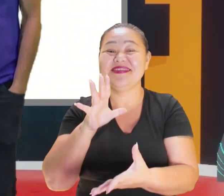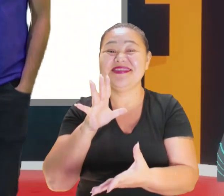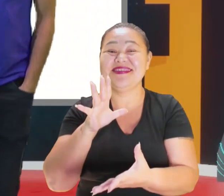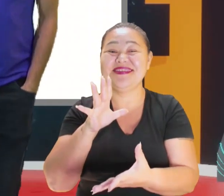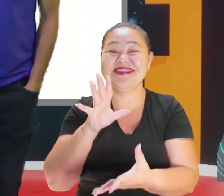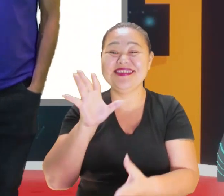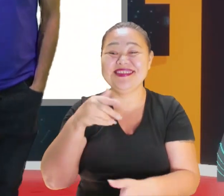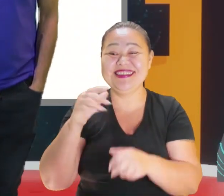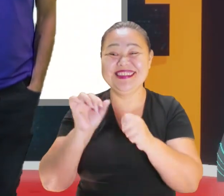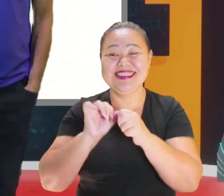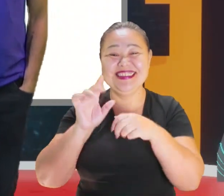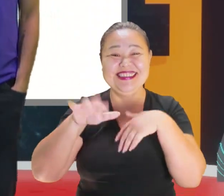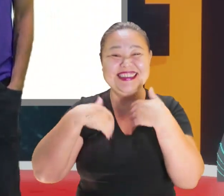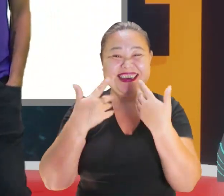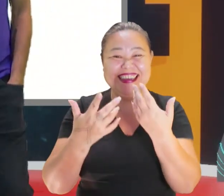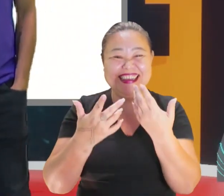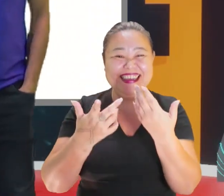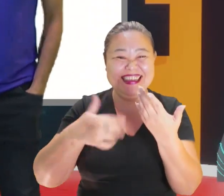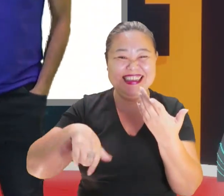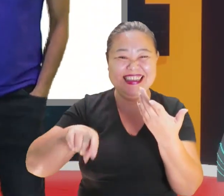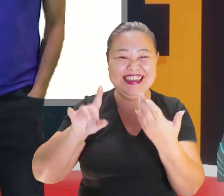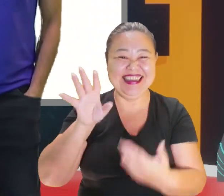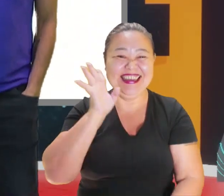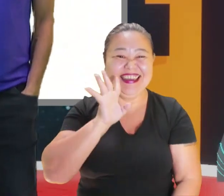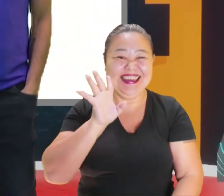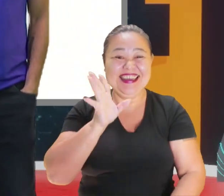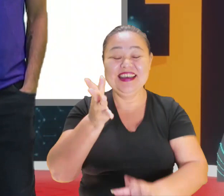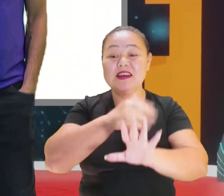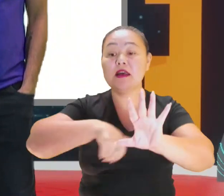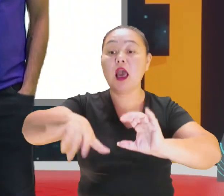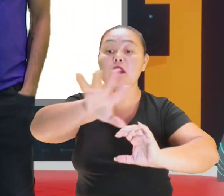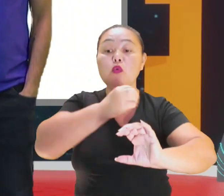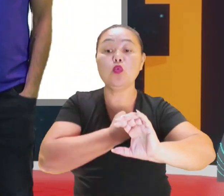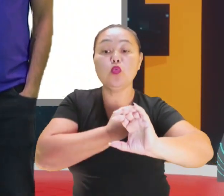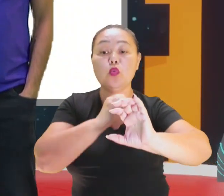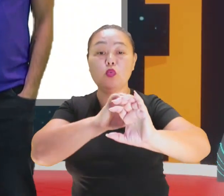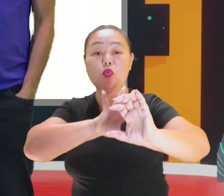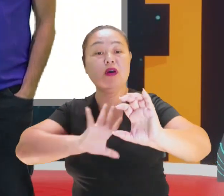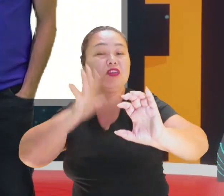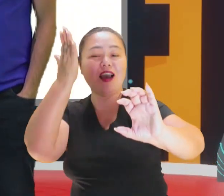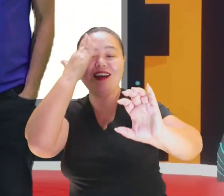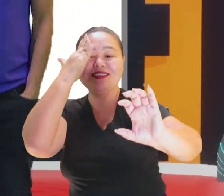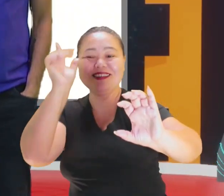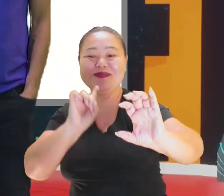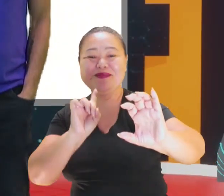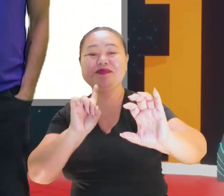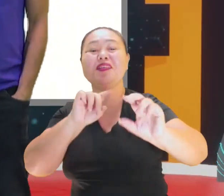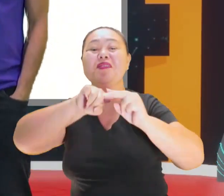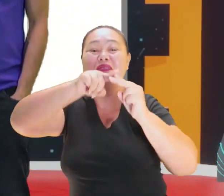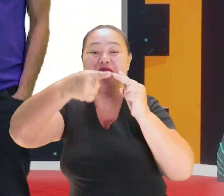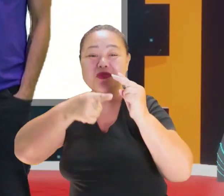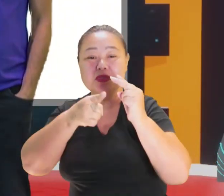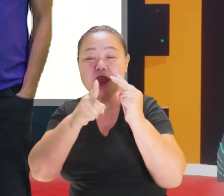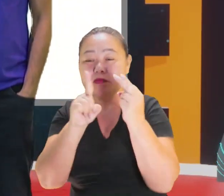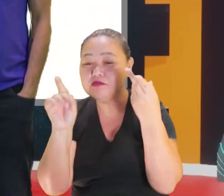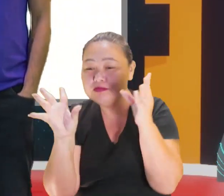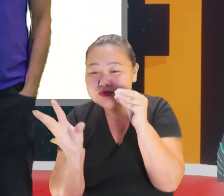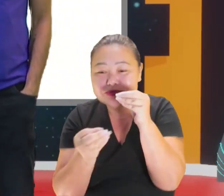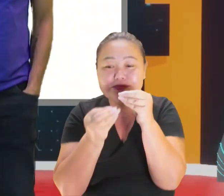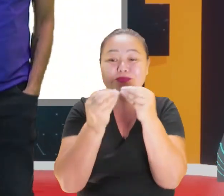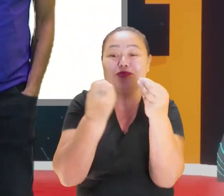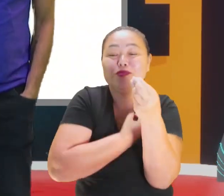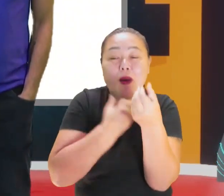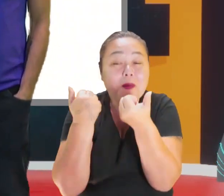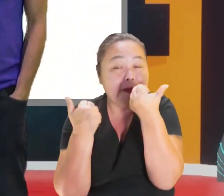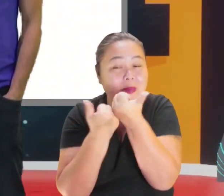Agora tá o prato cheio aqui. Agora ficou bacana. Falamos de número irracional, o aluno já sabe. Já sabe. Falamos de arredondamento, já